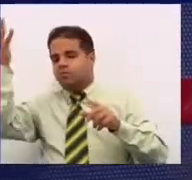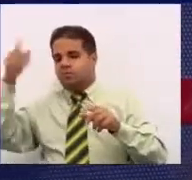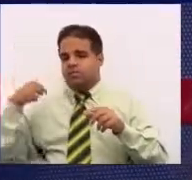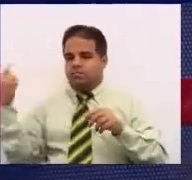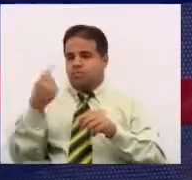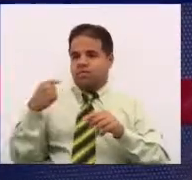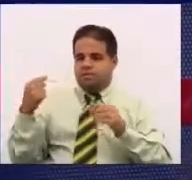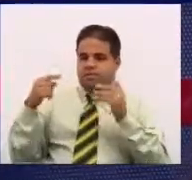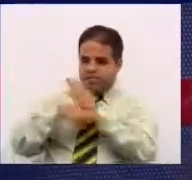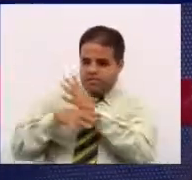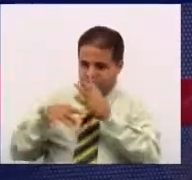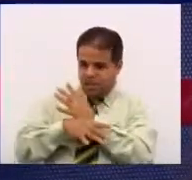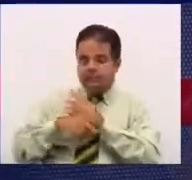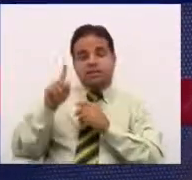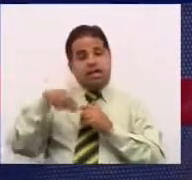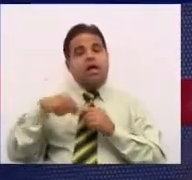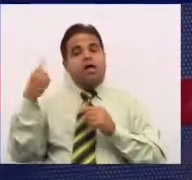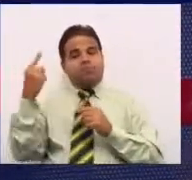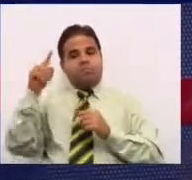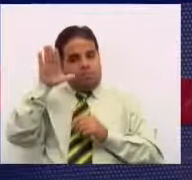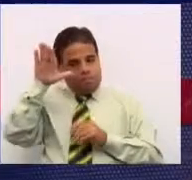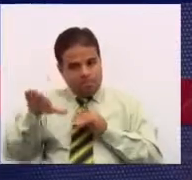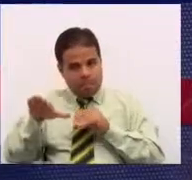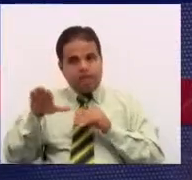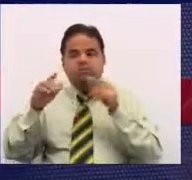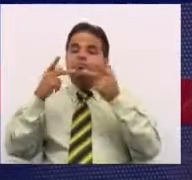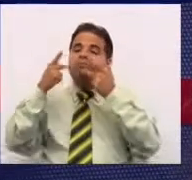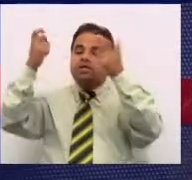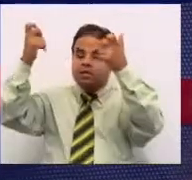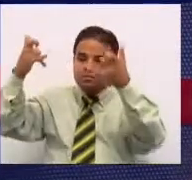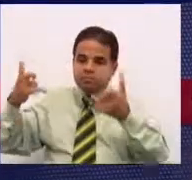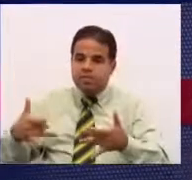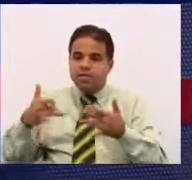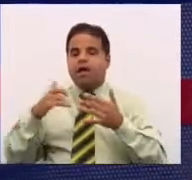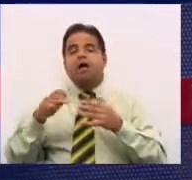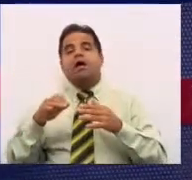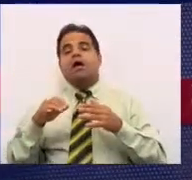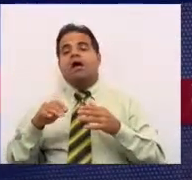cidade? Esse era o primeiro passo para que nós pudéssemos, então,